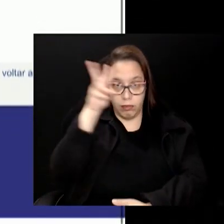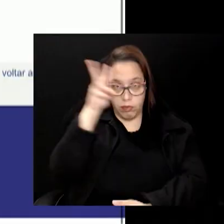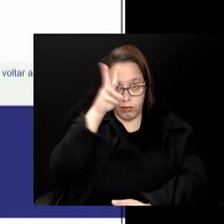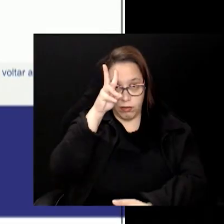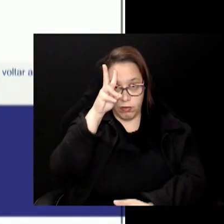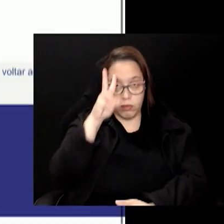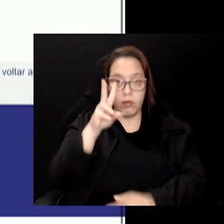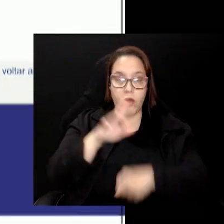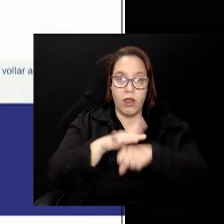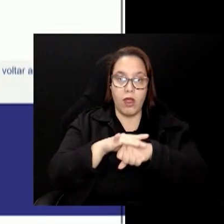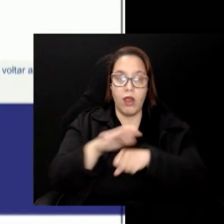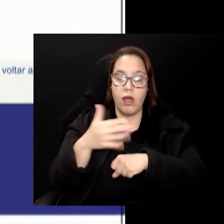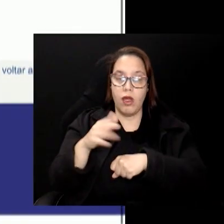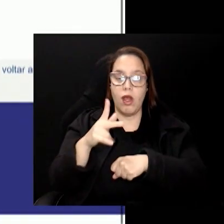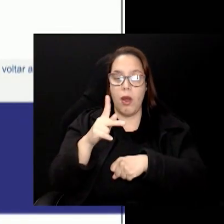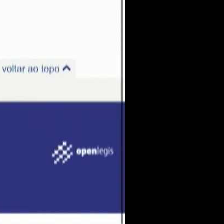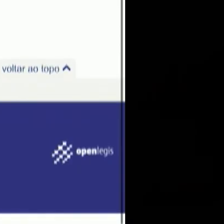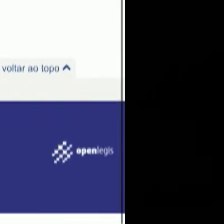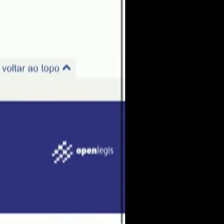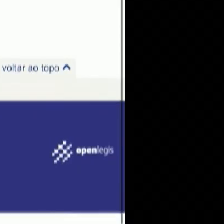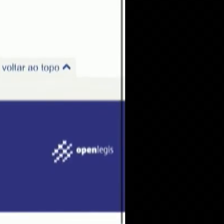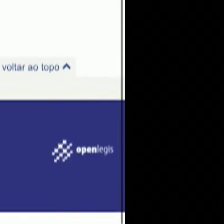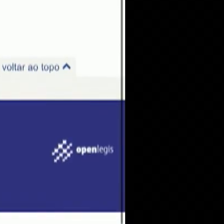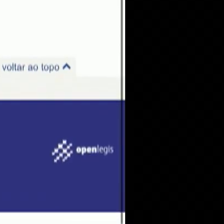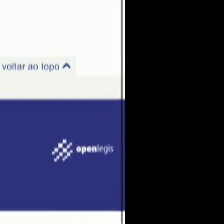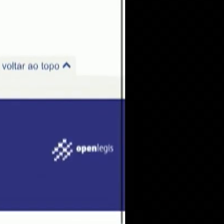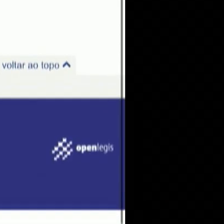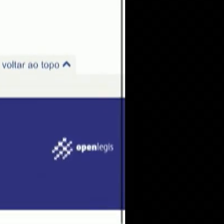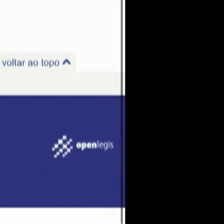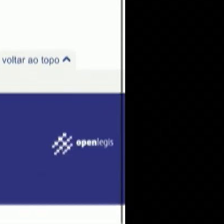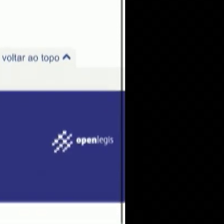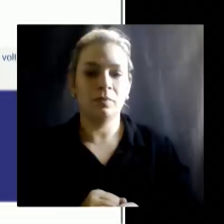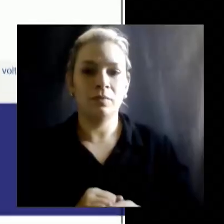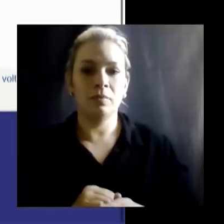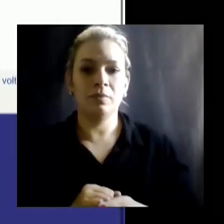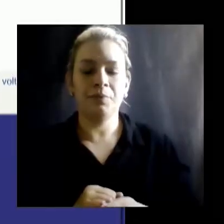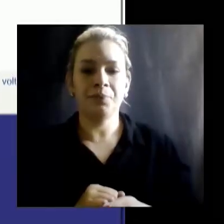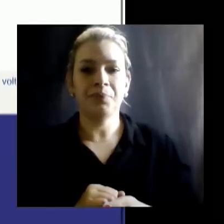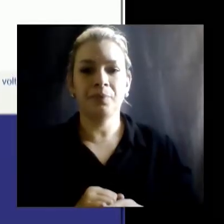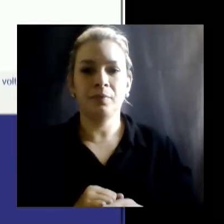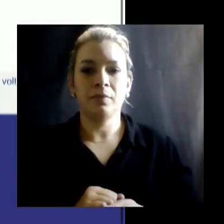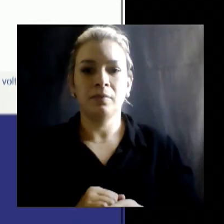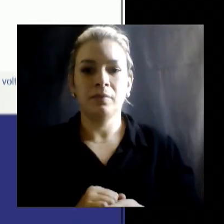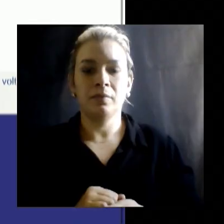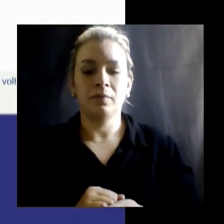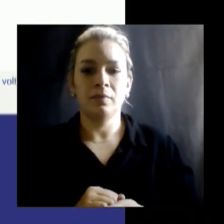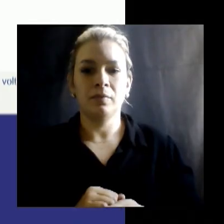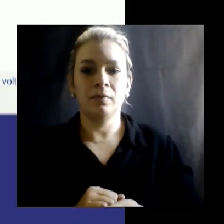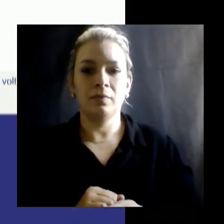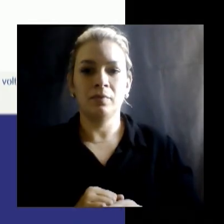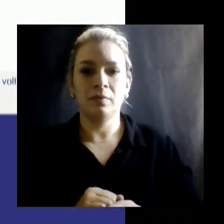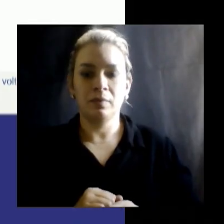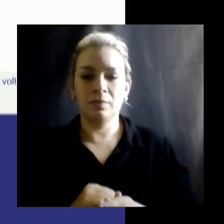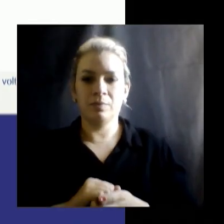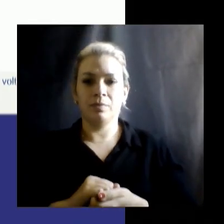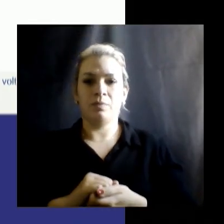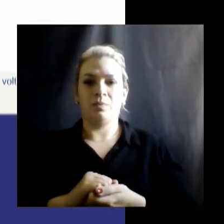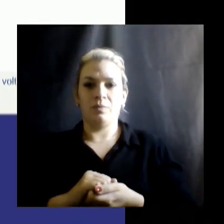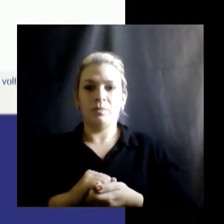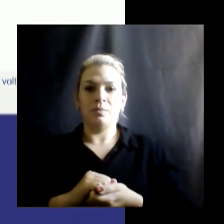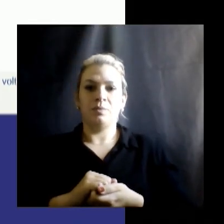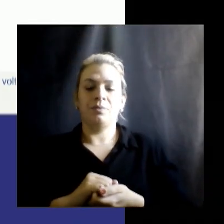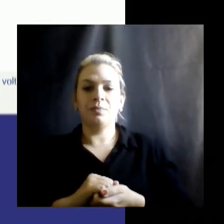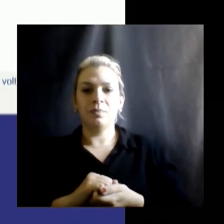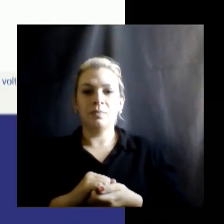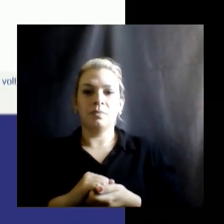condição neurodegenerativa progressiva que atinge principalmente pessoas acima de 60 anos, se caracteriza pela perda